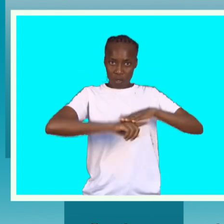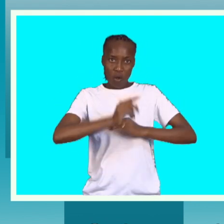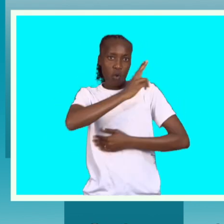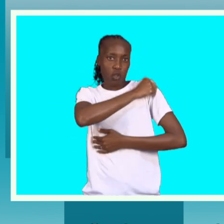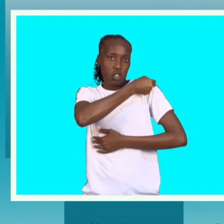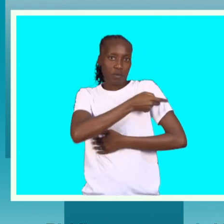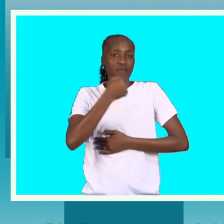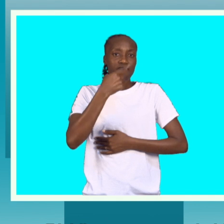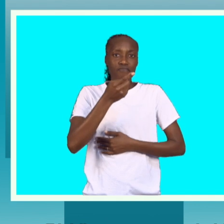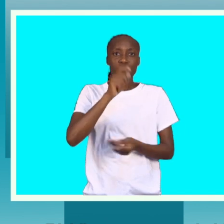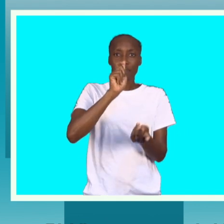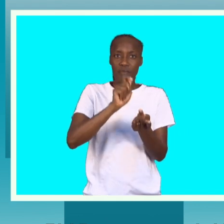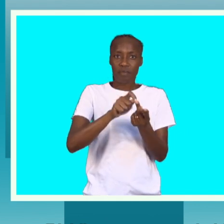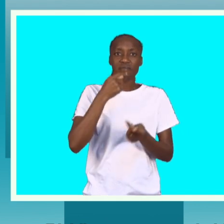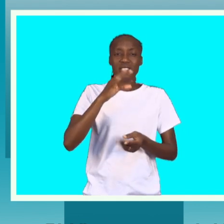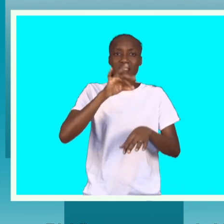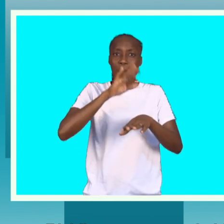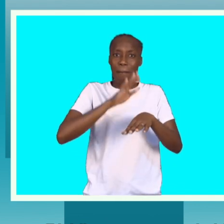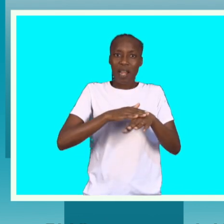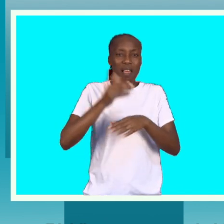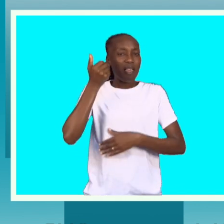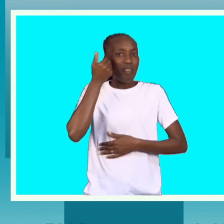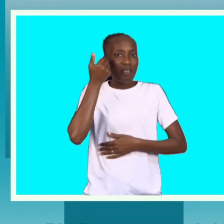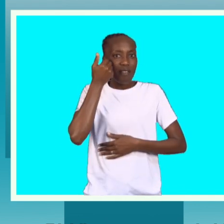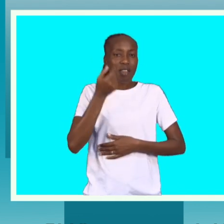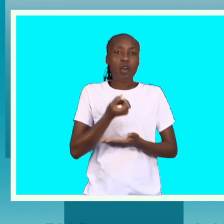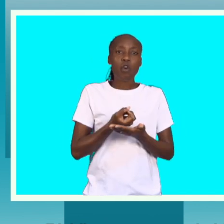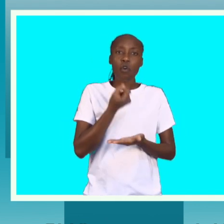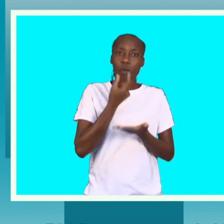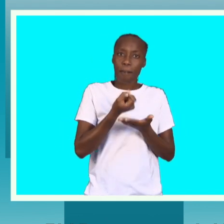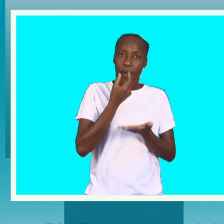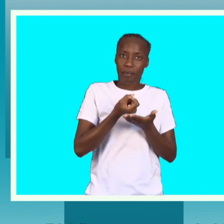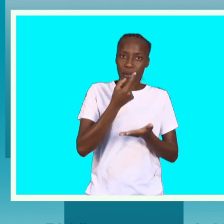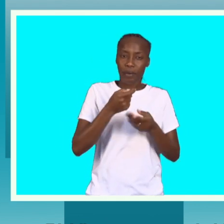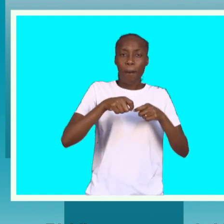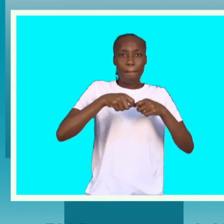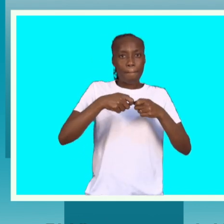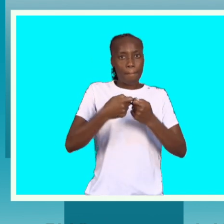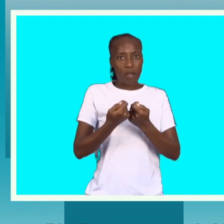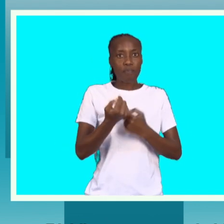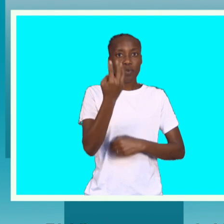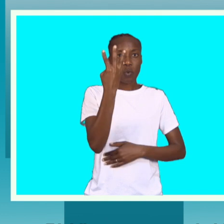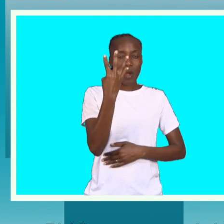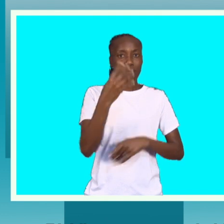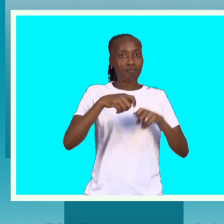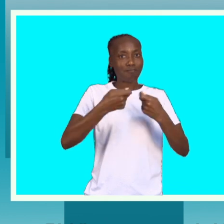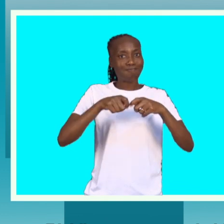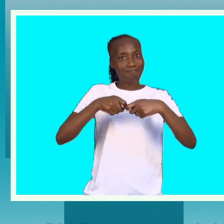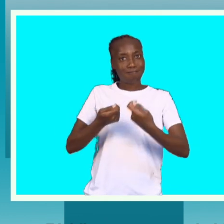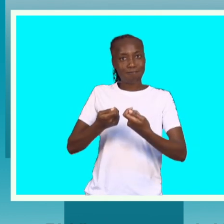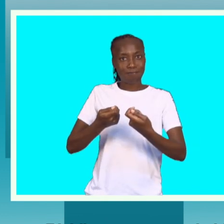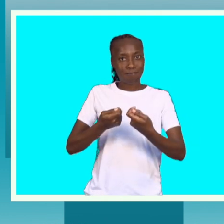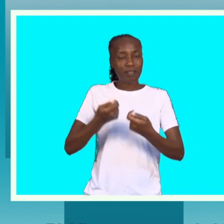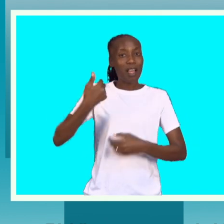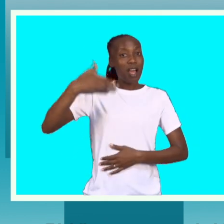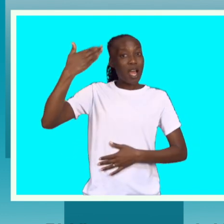malária, febre. Dá um único comprimido. Partiu. Quatro pedaços. Muito tempo,